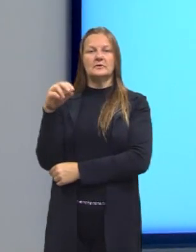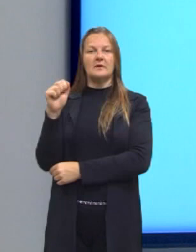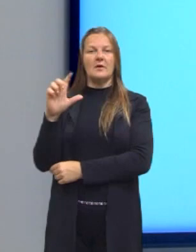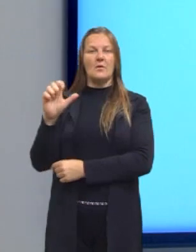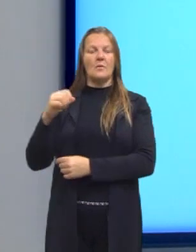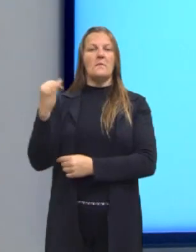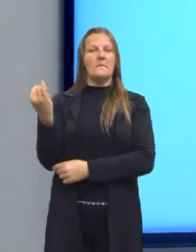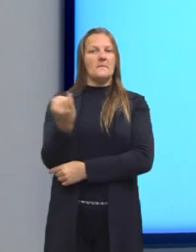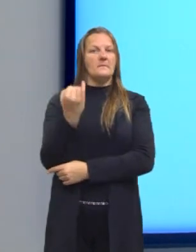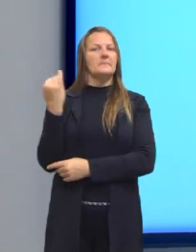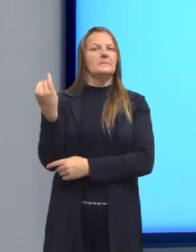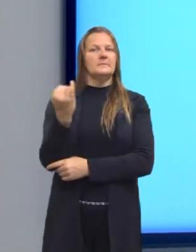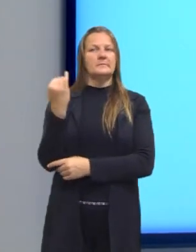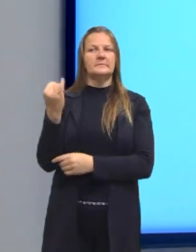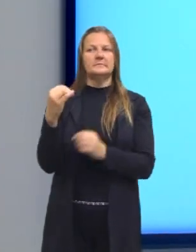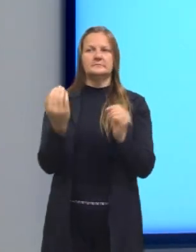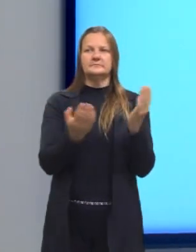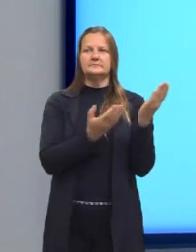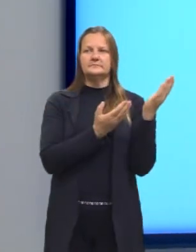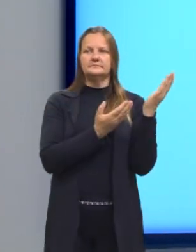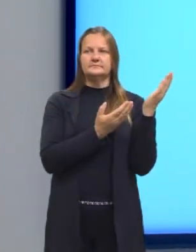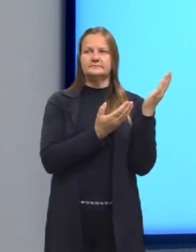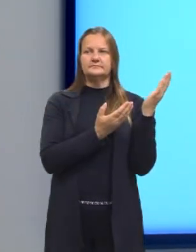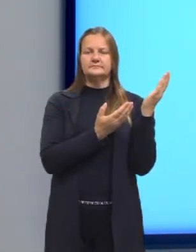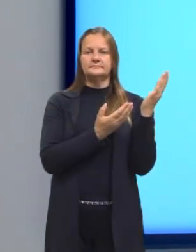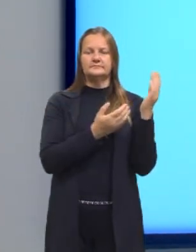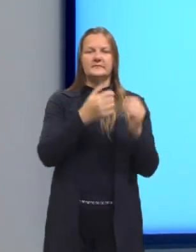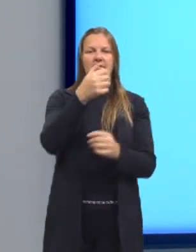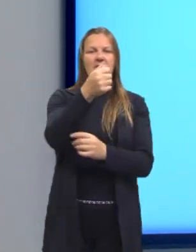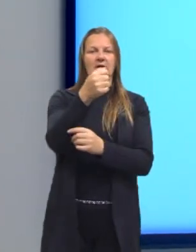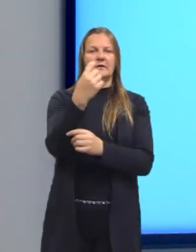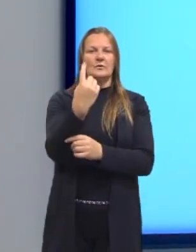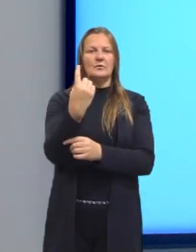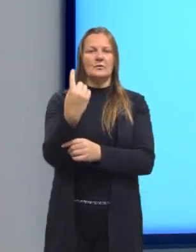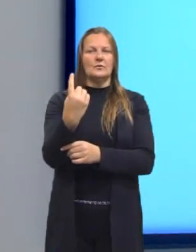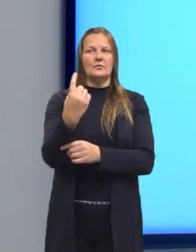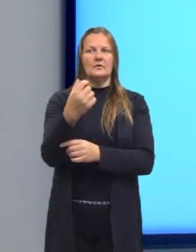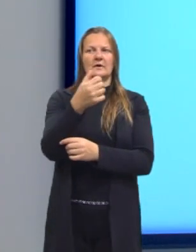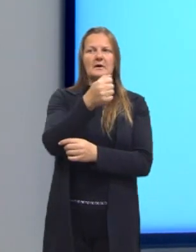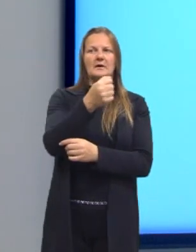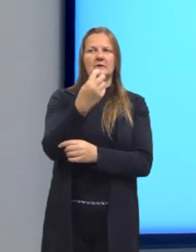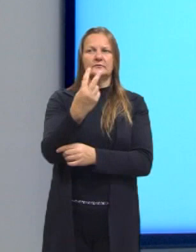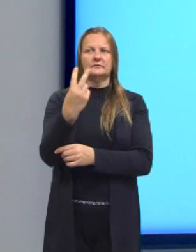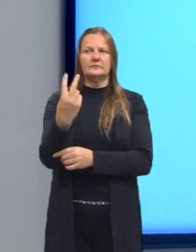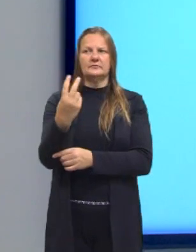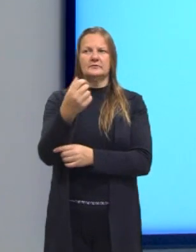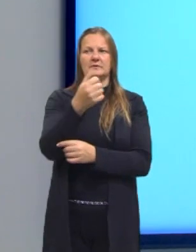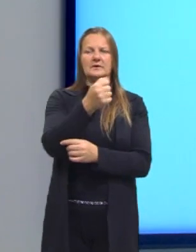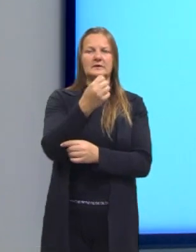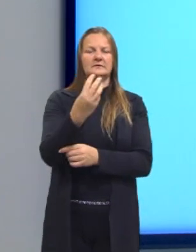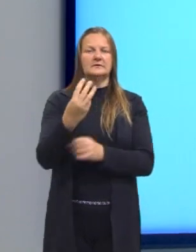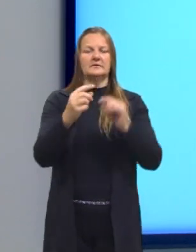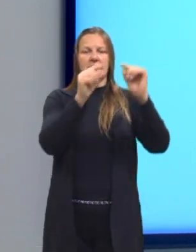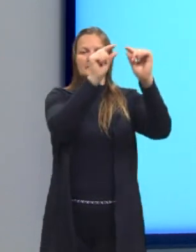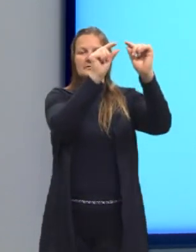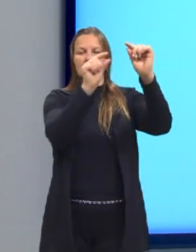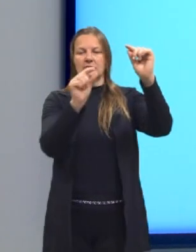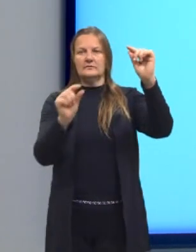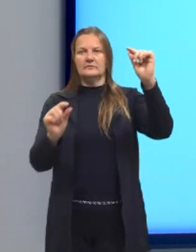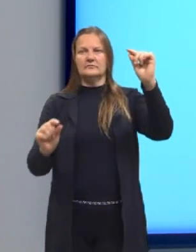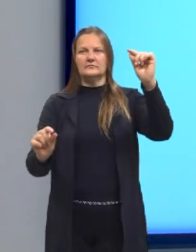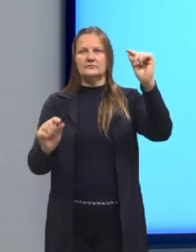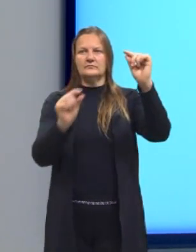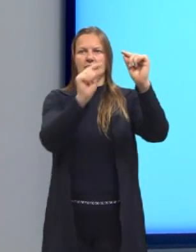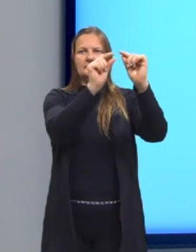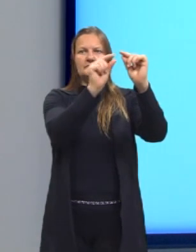então aqui o a um a dois dois e o A33 eles